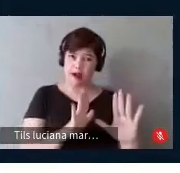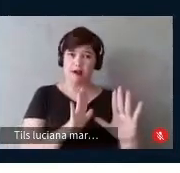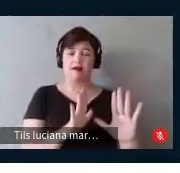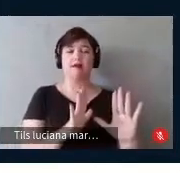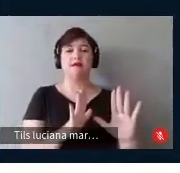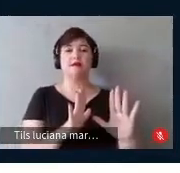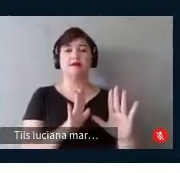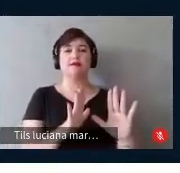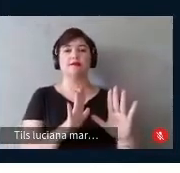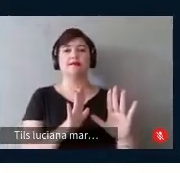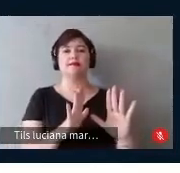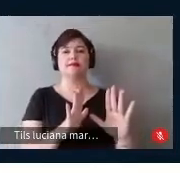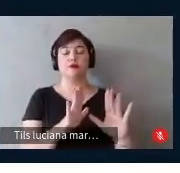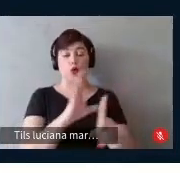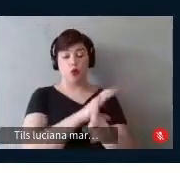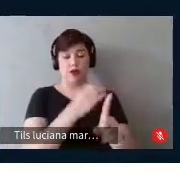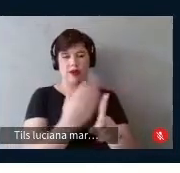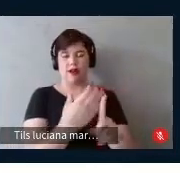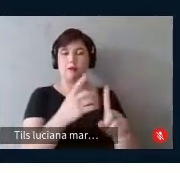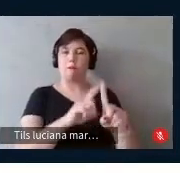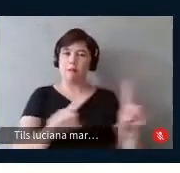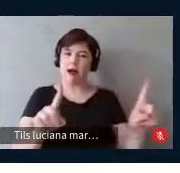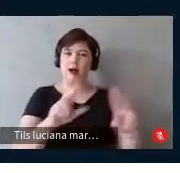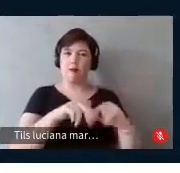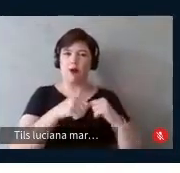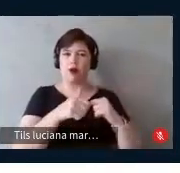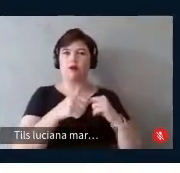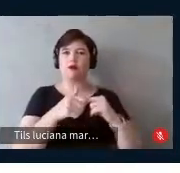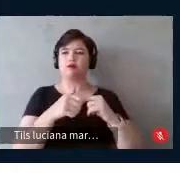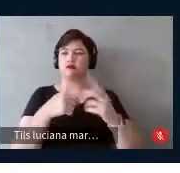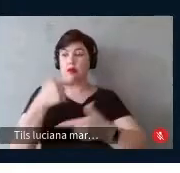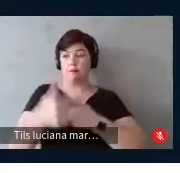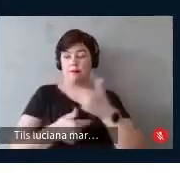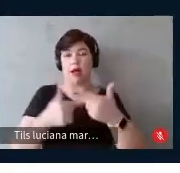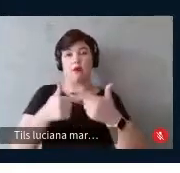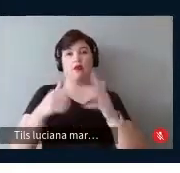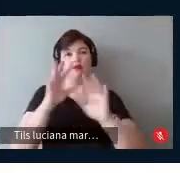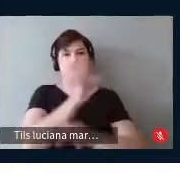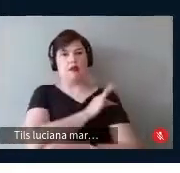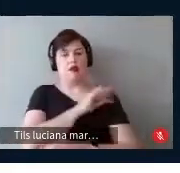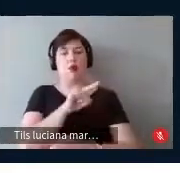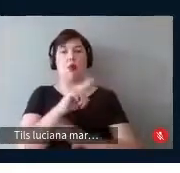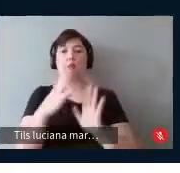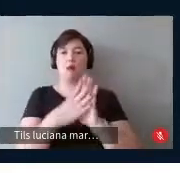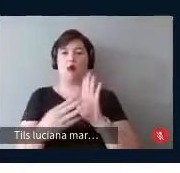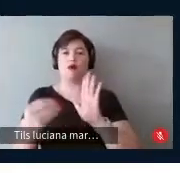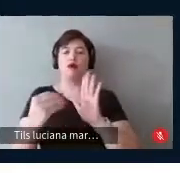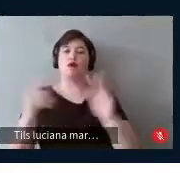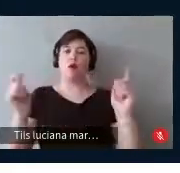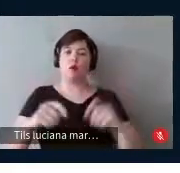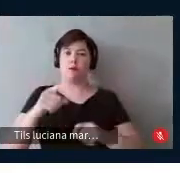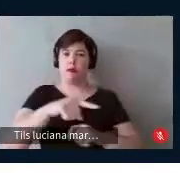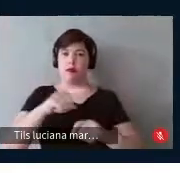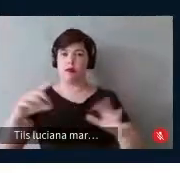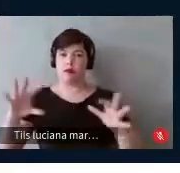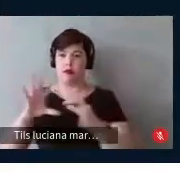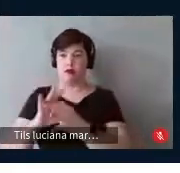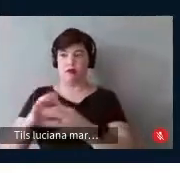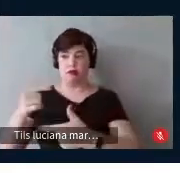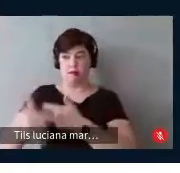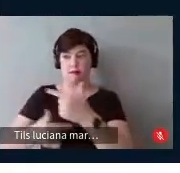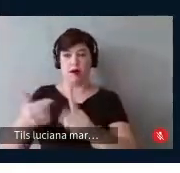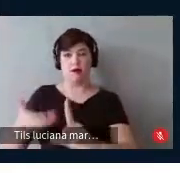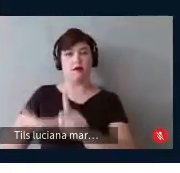Mas que, devido às suas características técnicas, o modelo de competência que atende a esse intérprete é o modelo